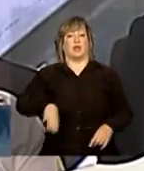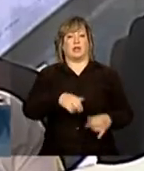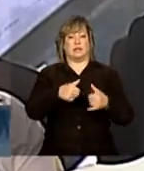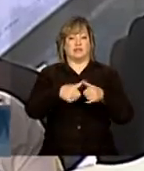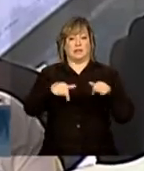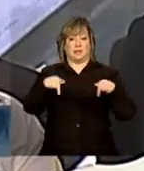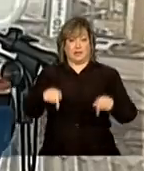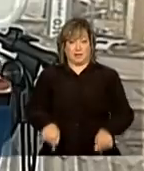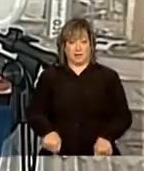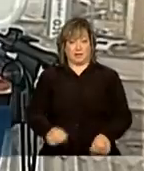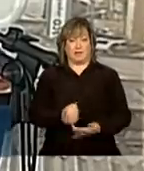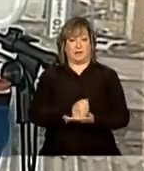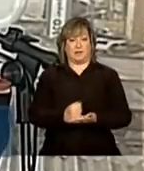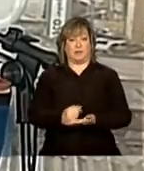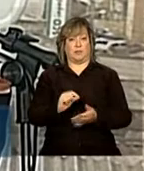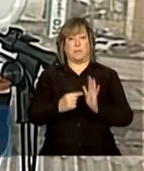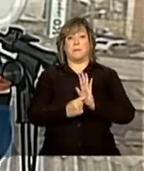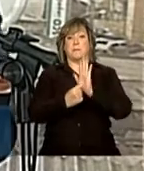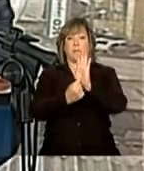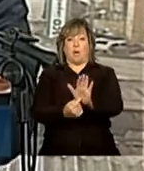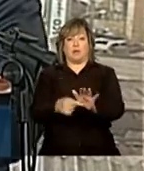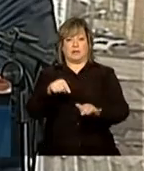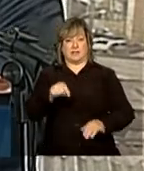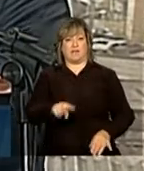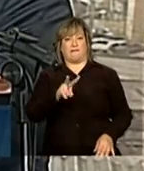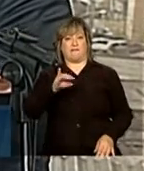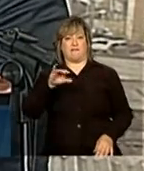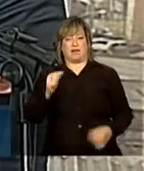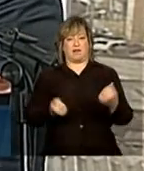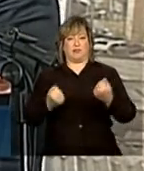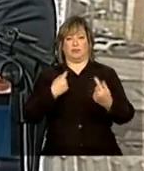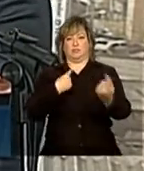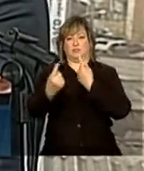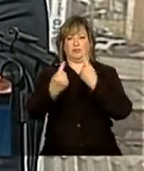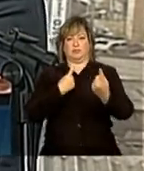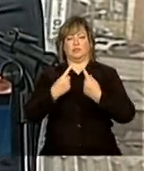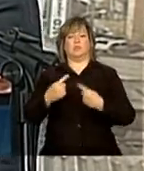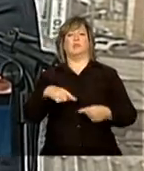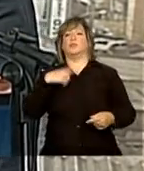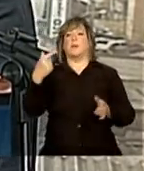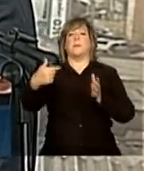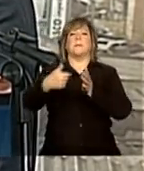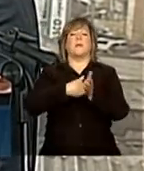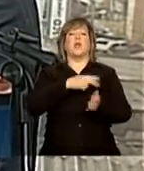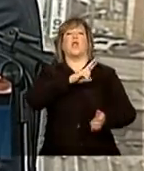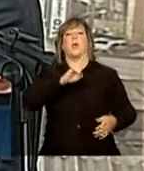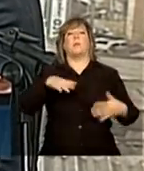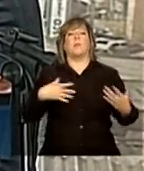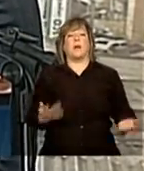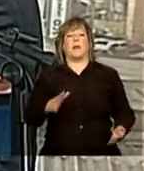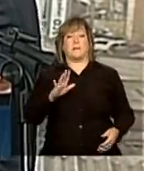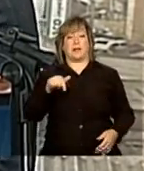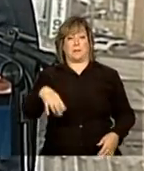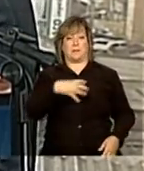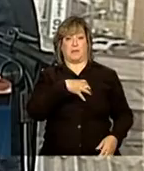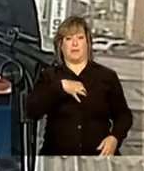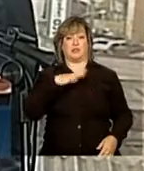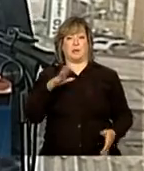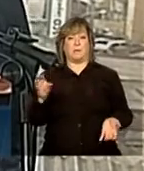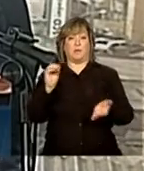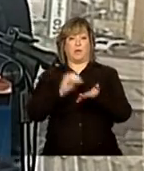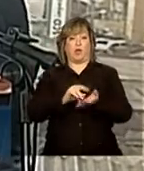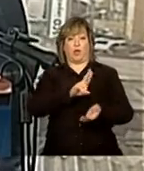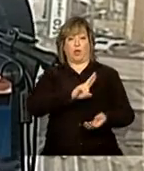aqui com essa Via Expressa, que me perguntaram ontem qual era o nome da Via Expressa, mas o baiano já colocou